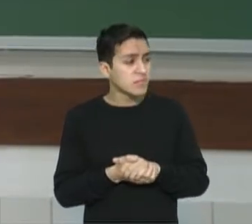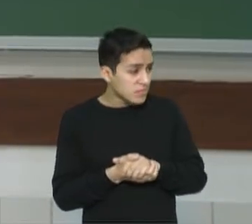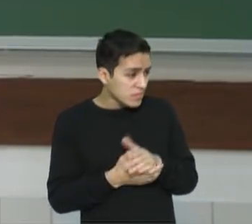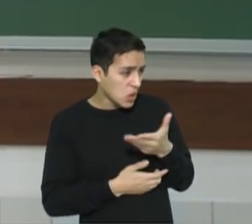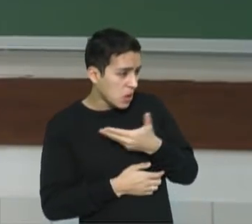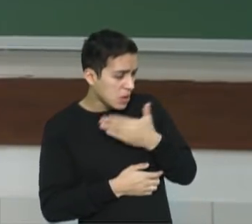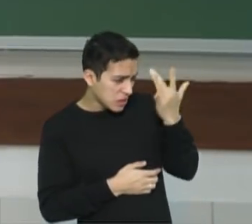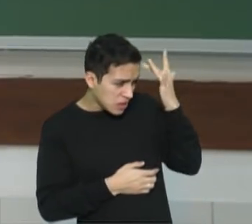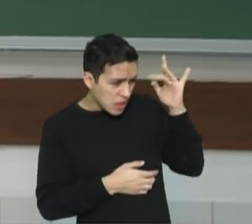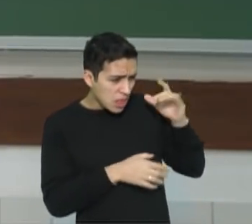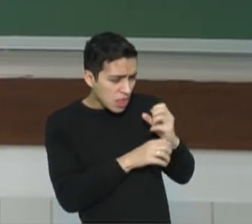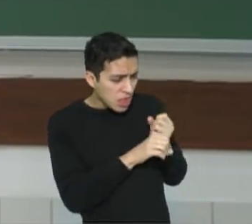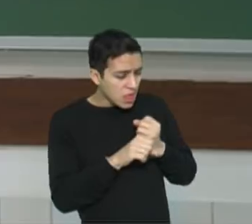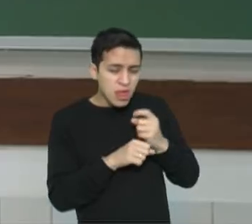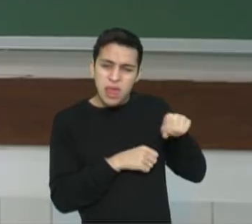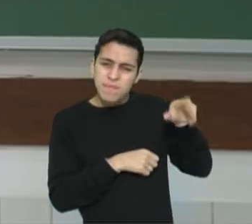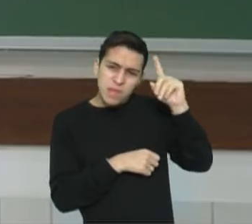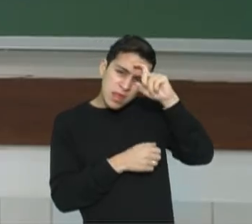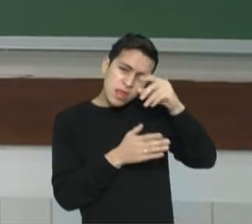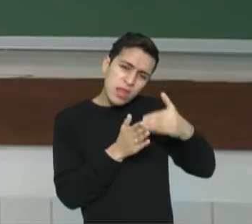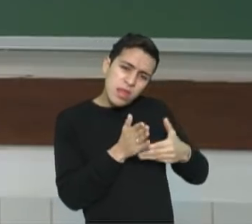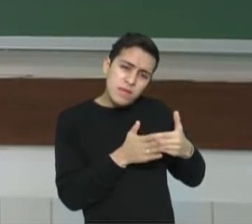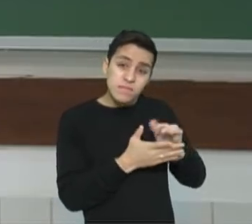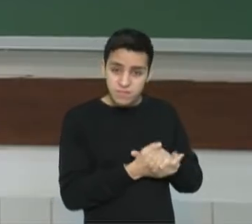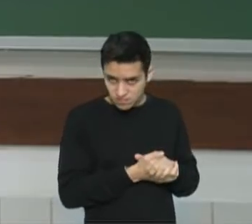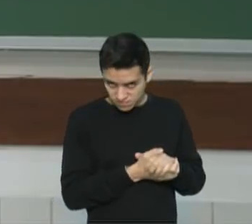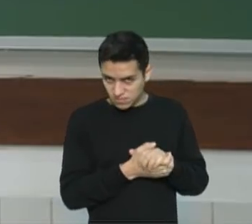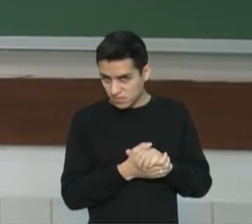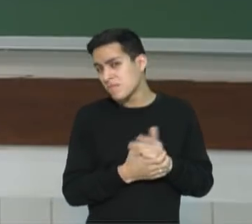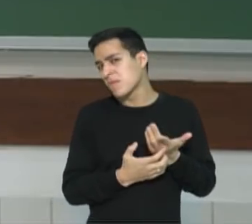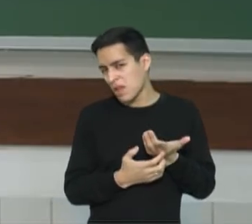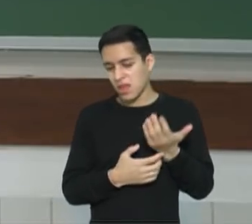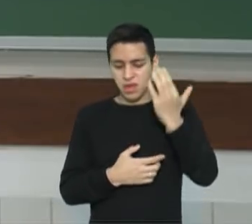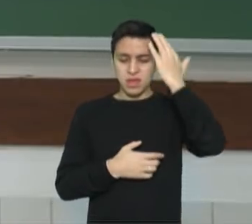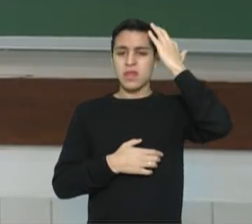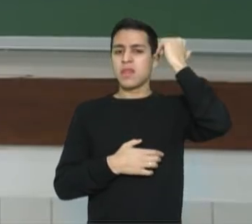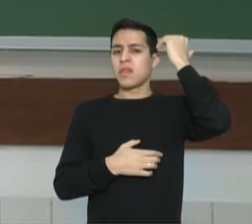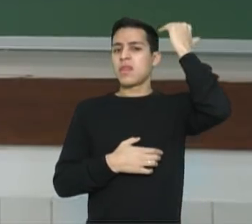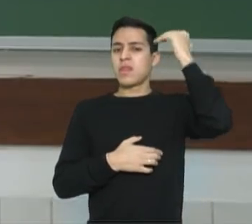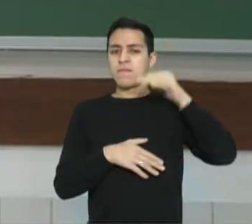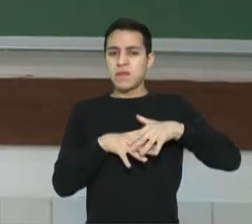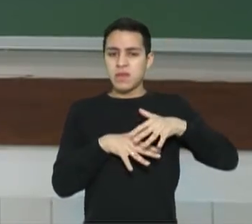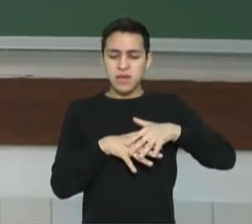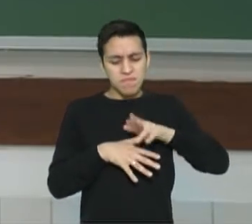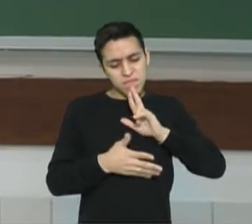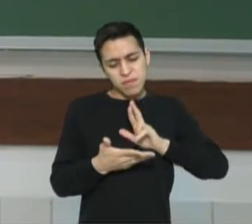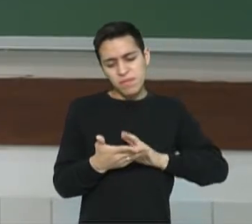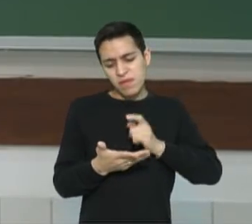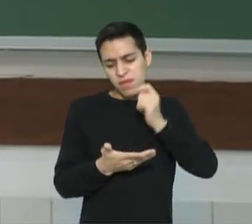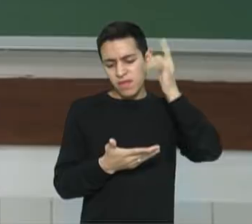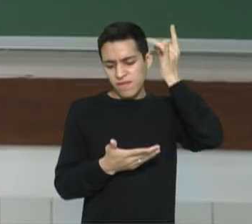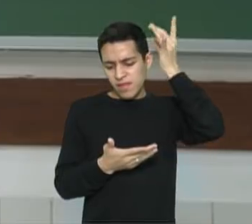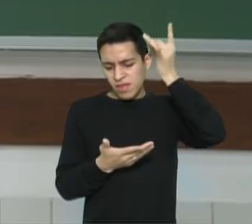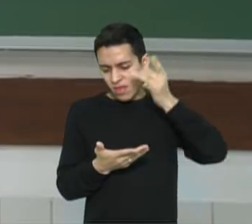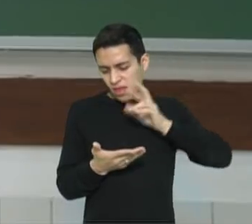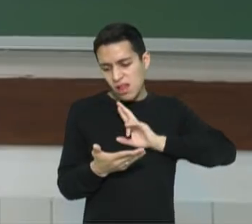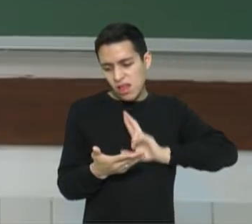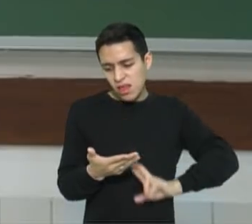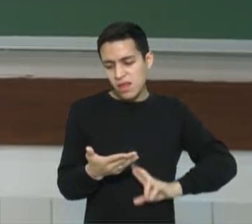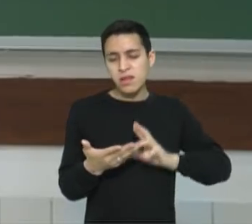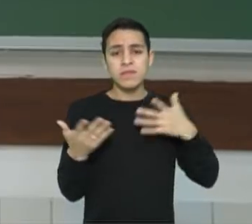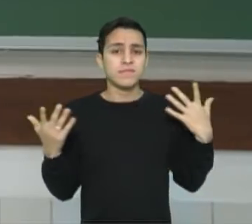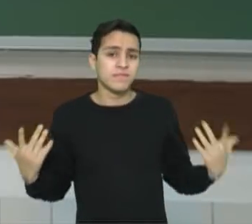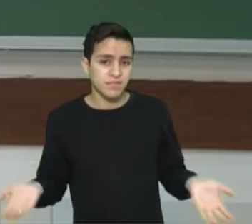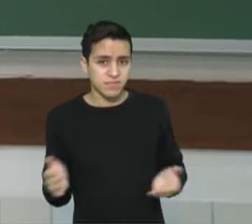não consegue resolver ou ele tem um pouco mais de dificuldade. Você sabe bastante, consegue responder muito facilmente aí aquele